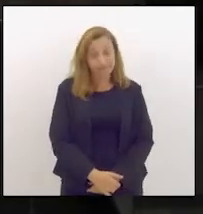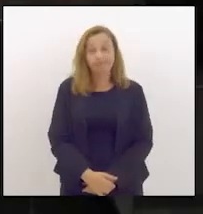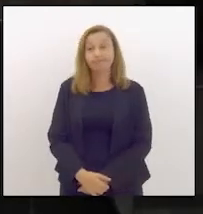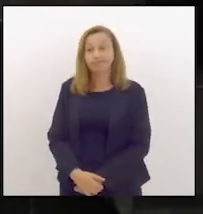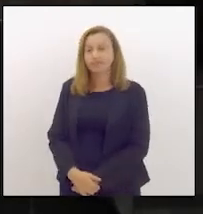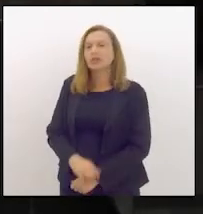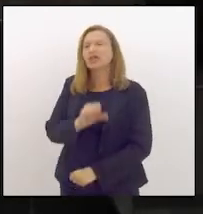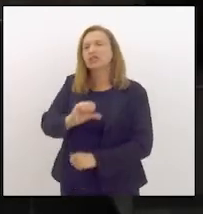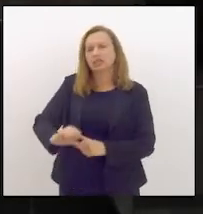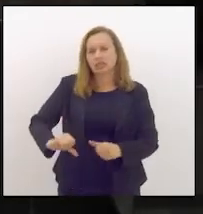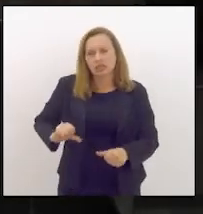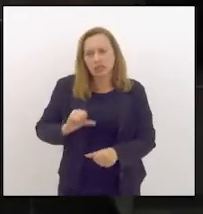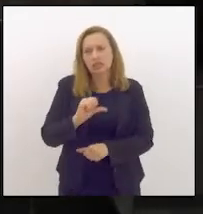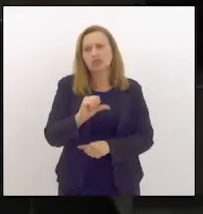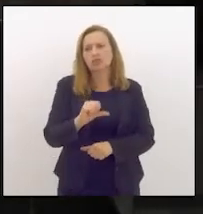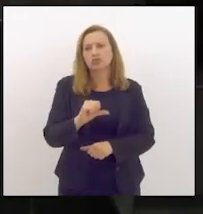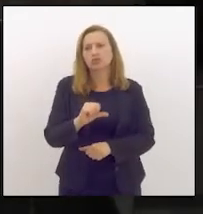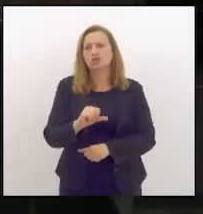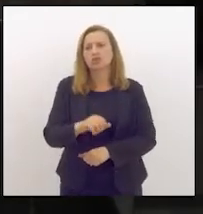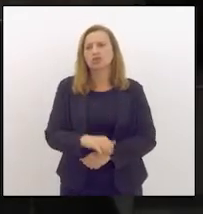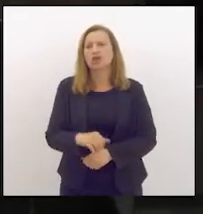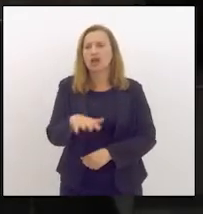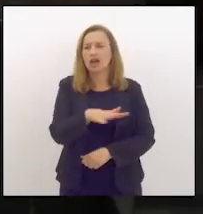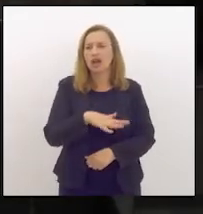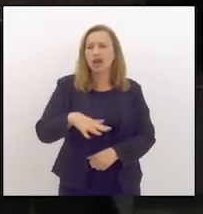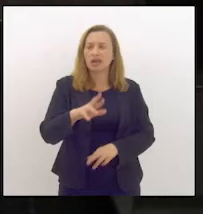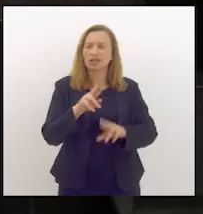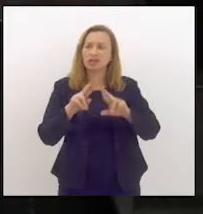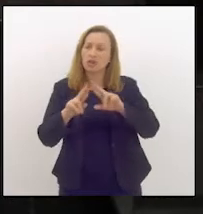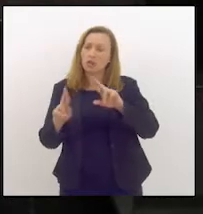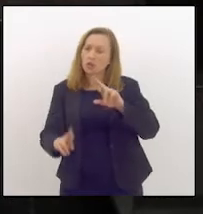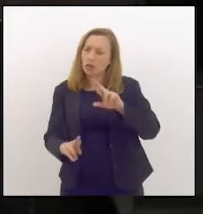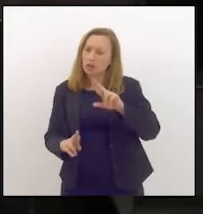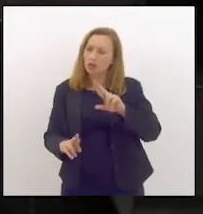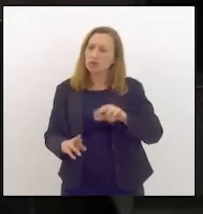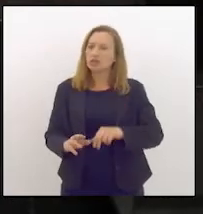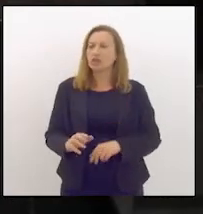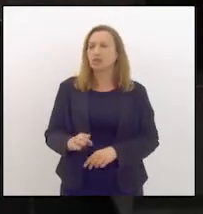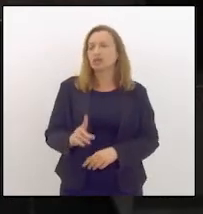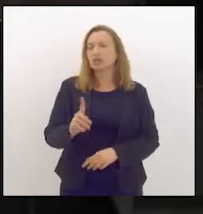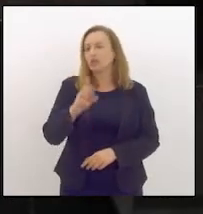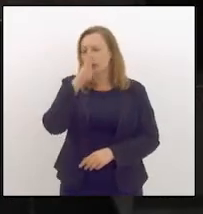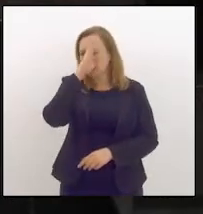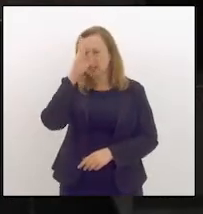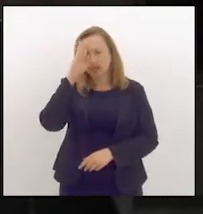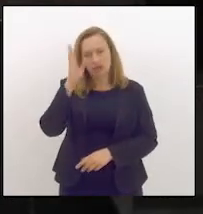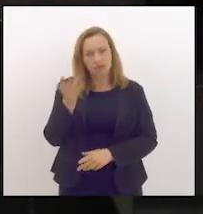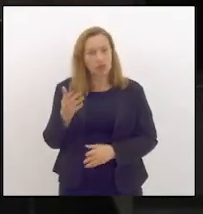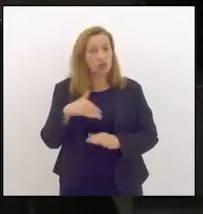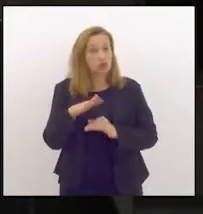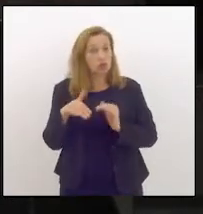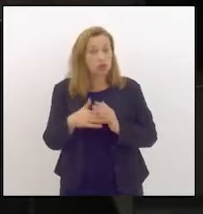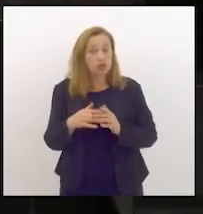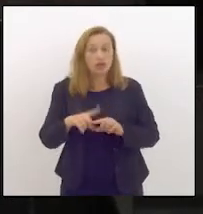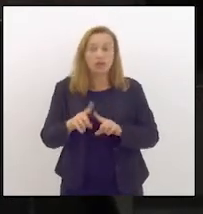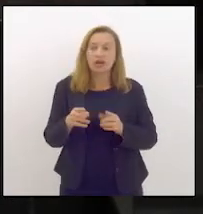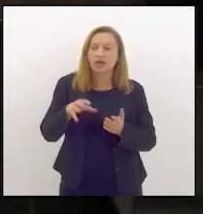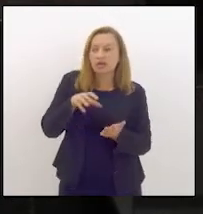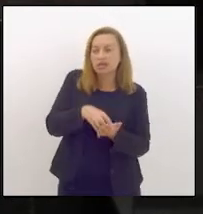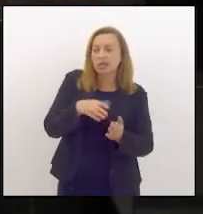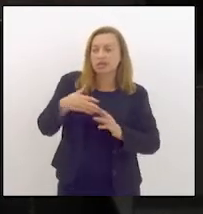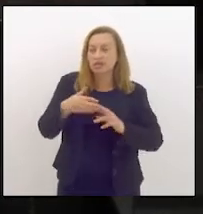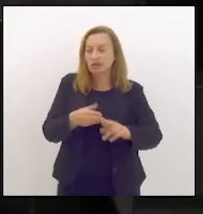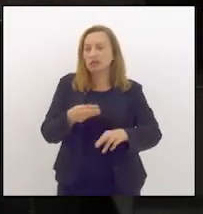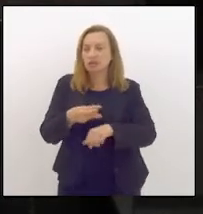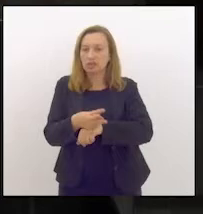e transformaram áreas da UERJ não-acadêmica esse em centrais de